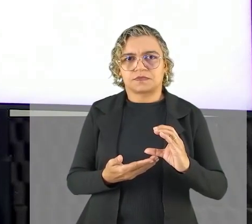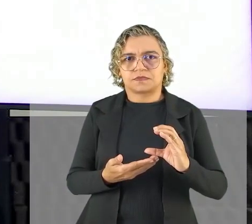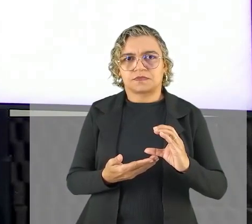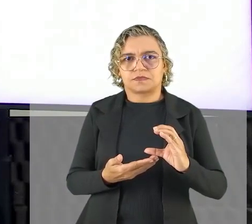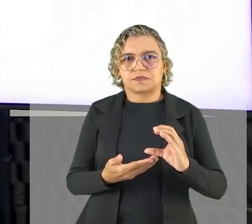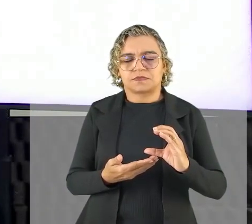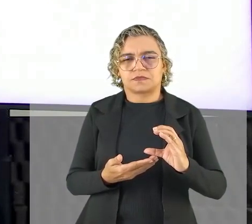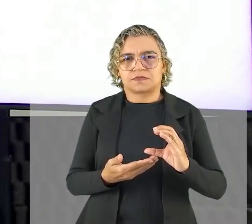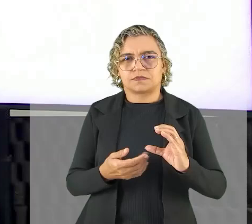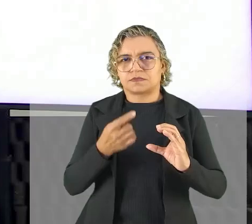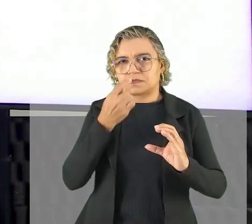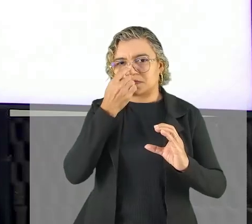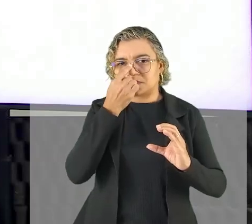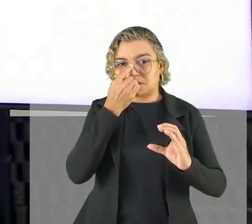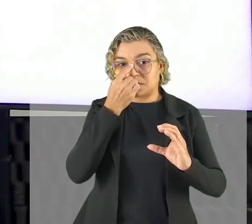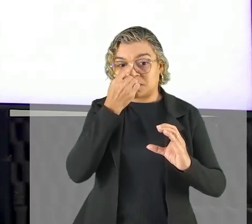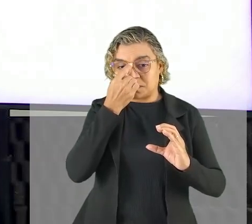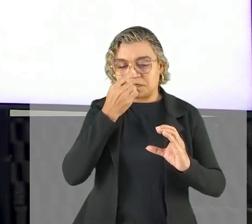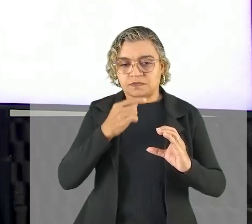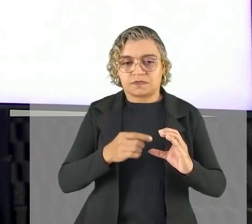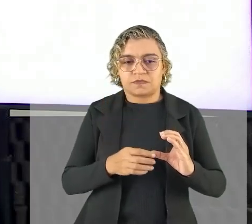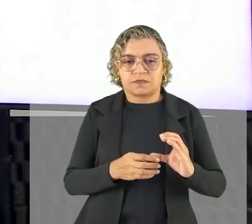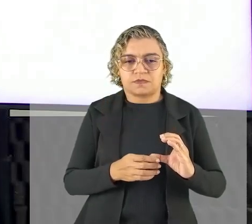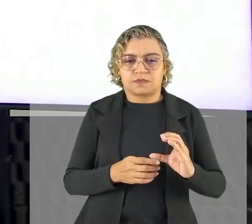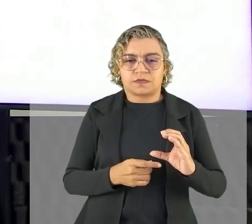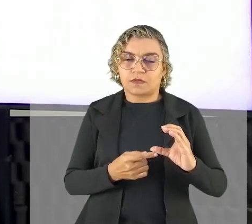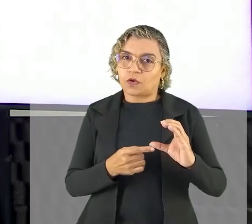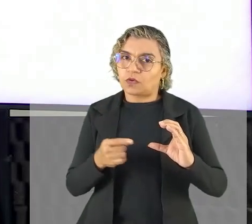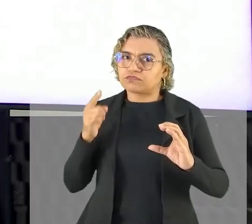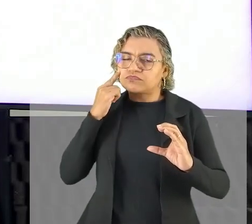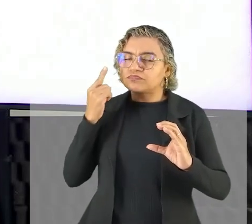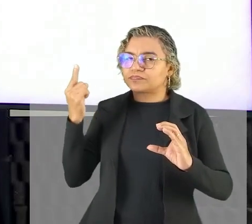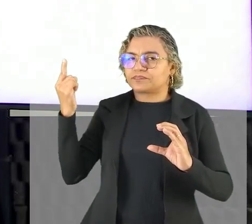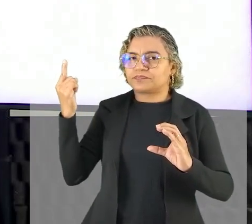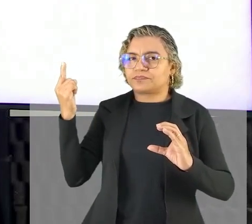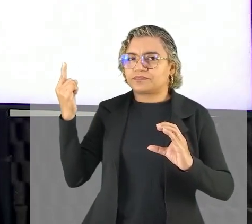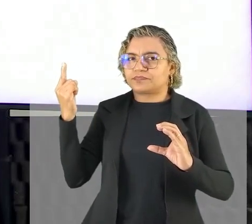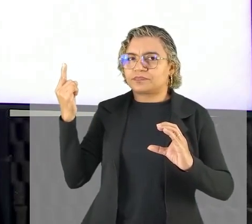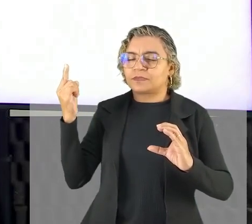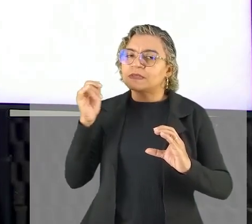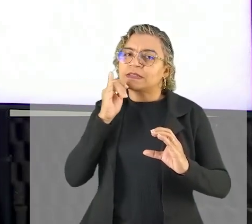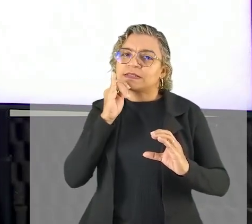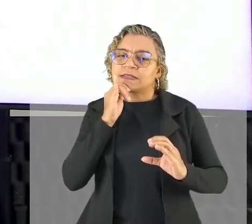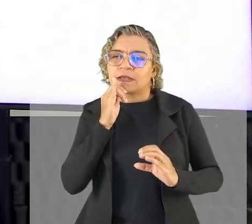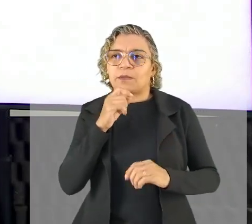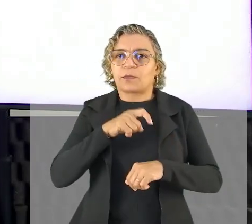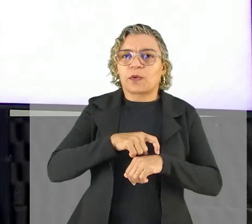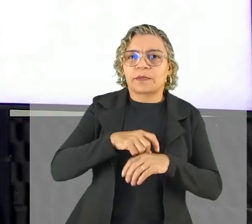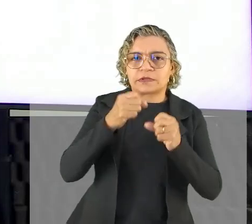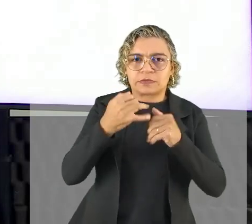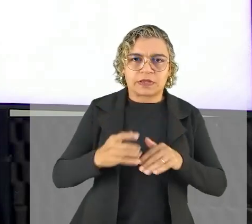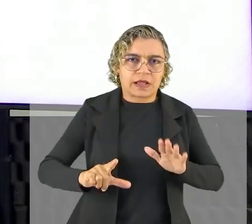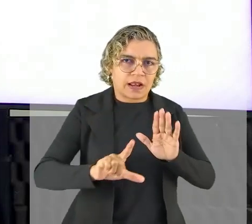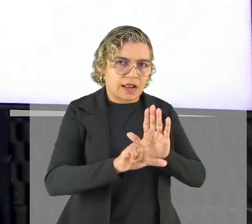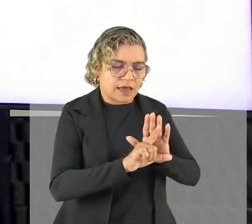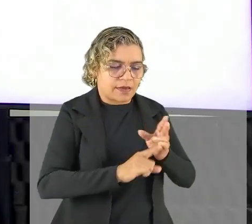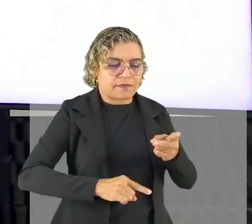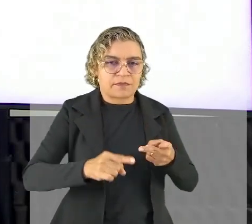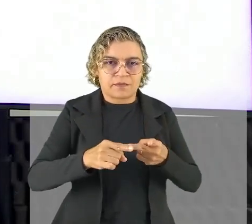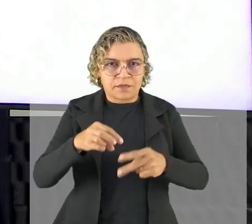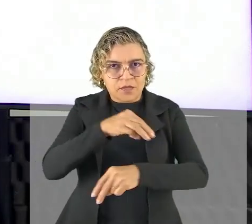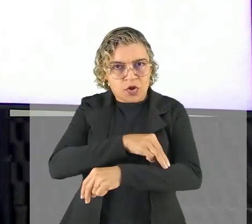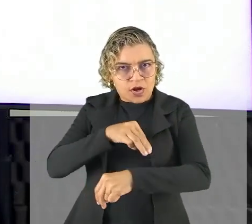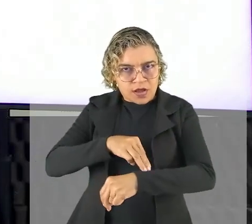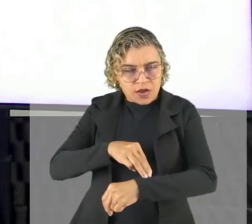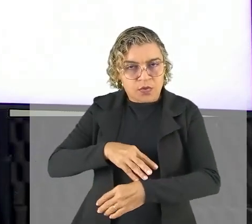razão metafísica. Olha só, necessidade da boa vontade, quando fala de lei, de moral, a gente está dentro da ética